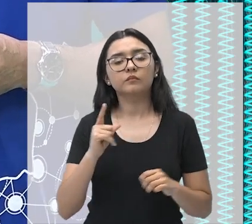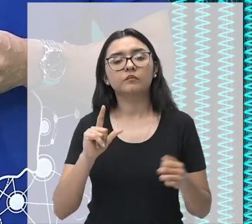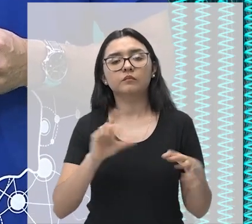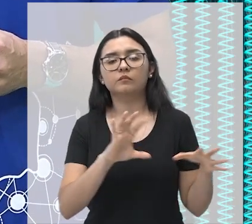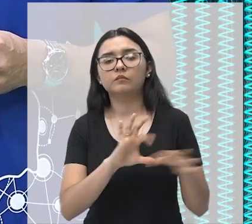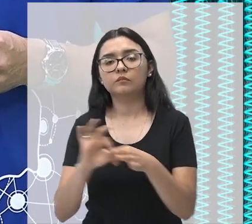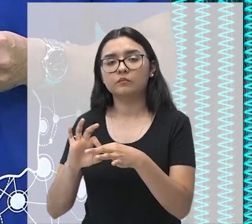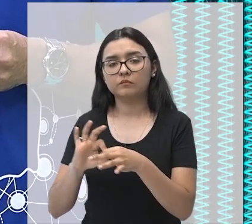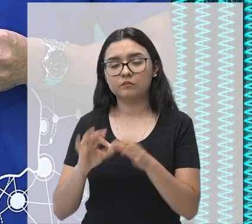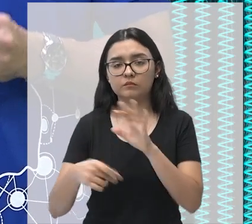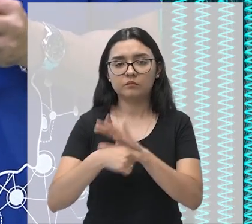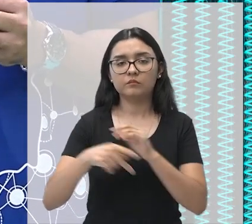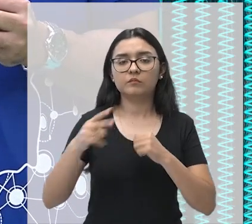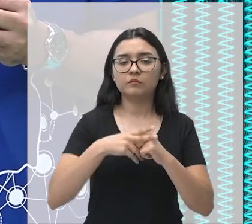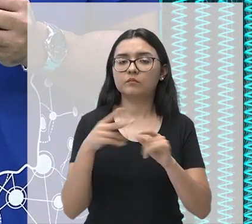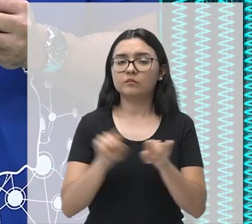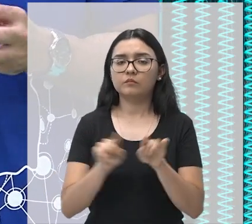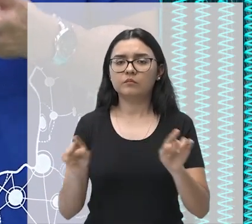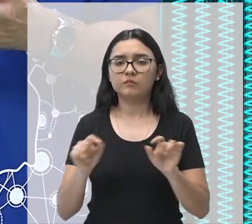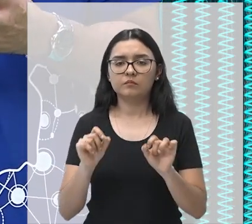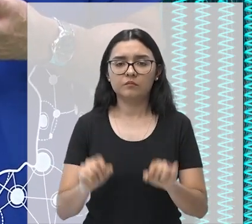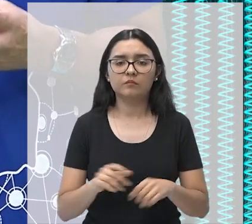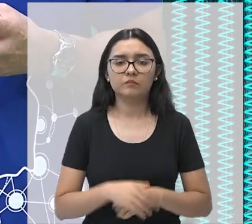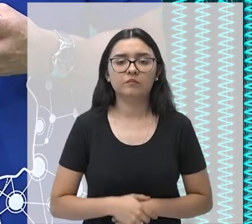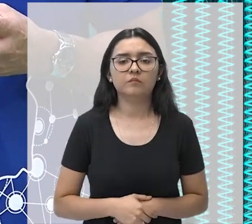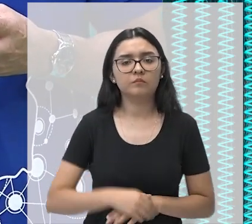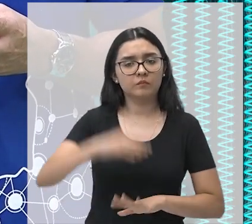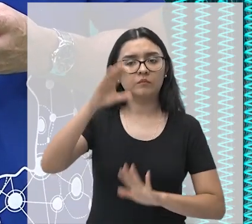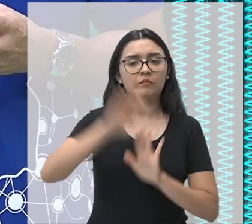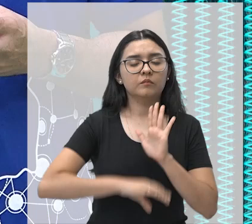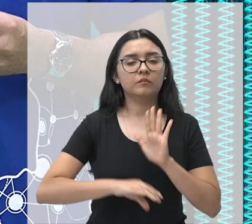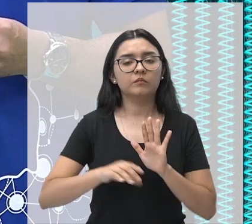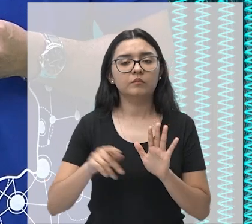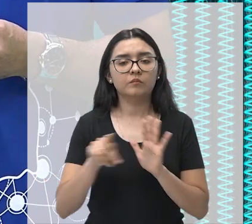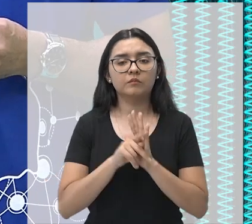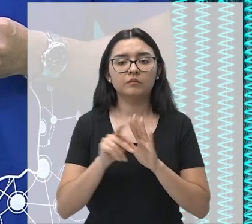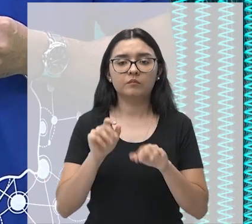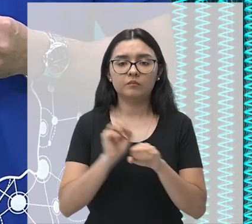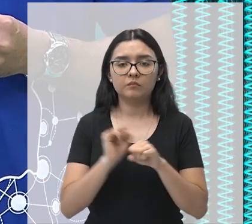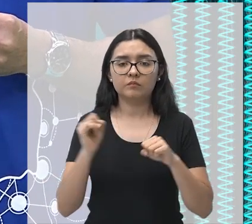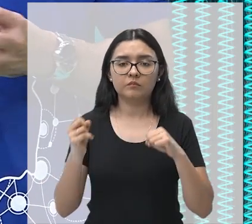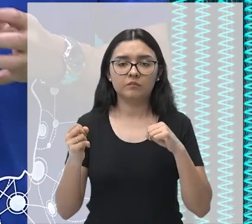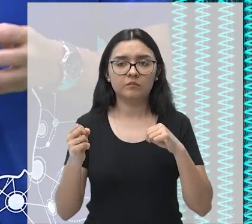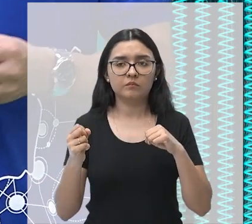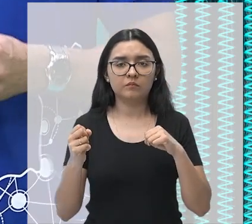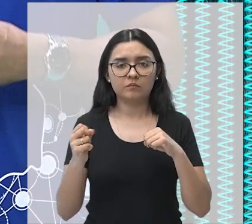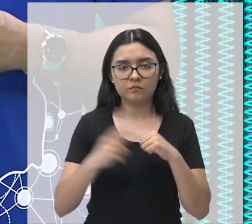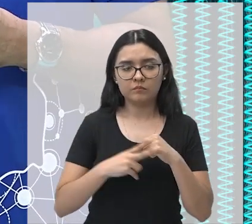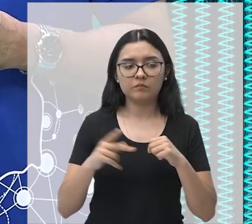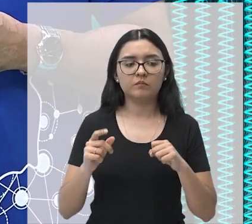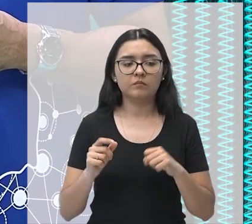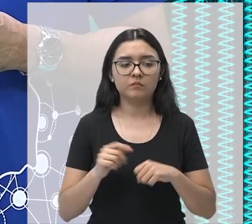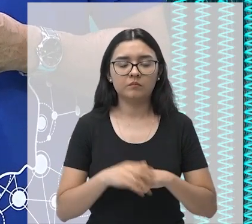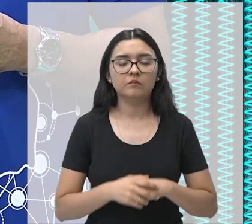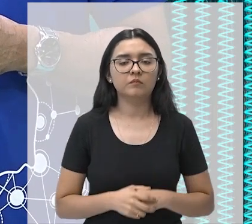tá? Mas a perspectiva, né? A definição desse advérbio é sempre dar